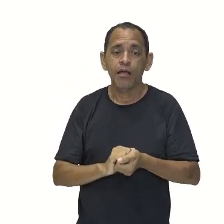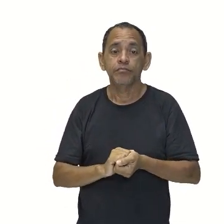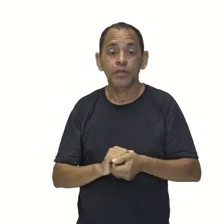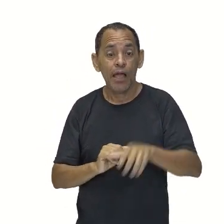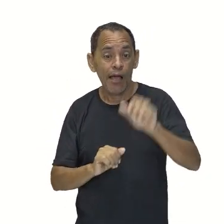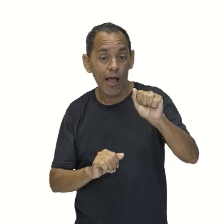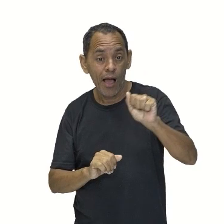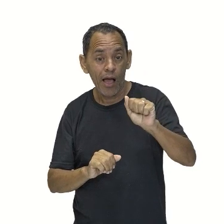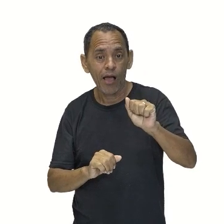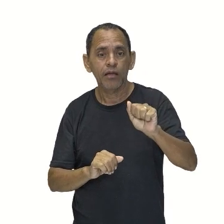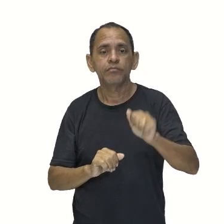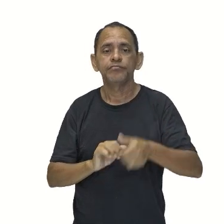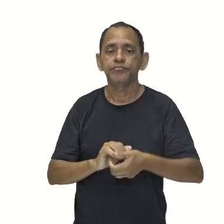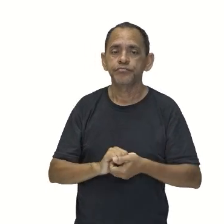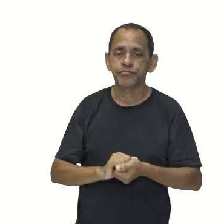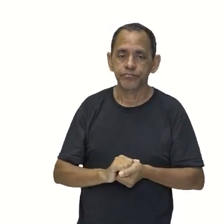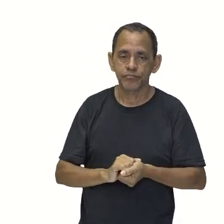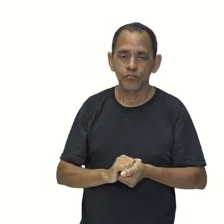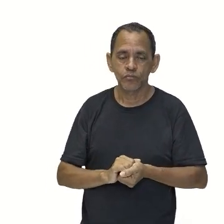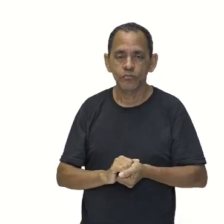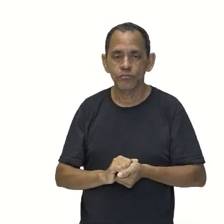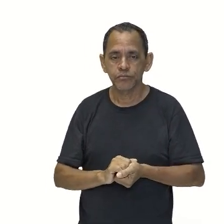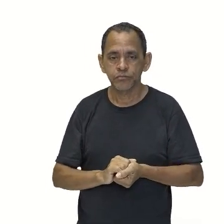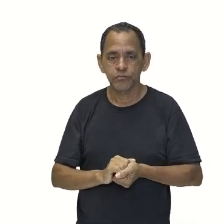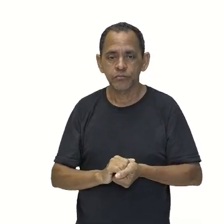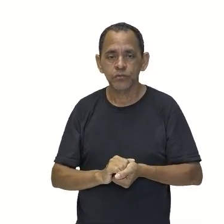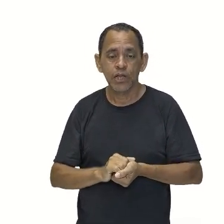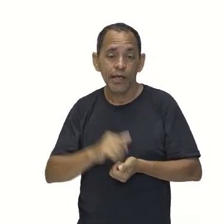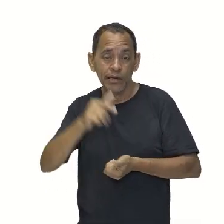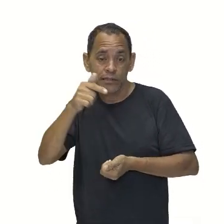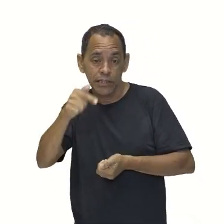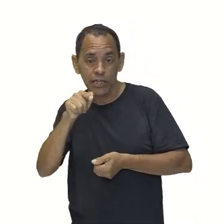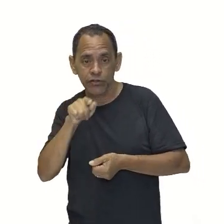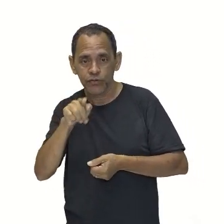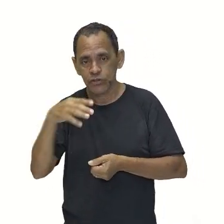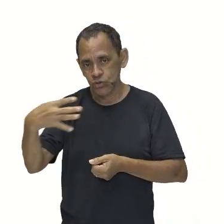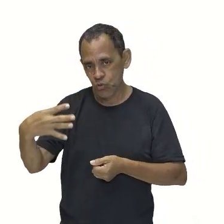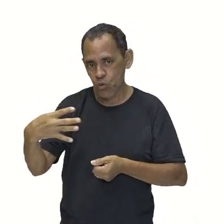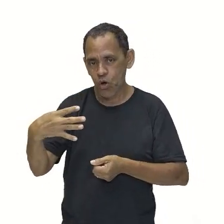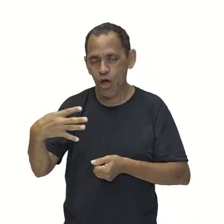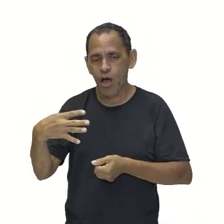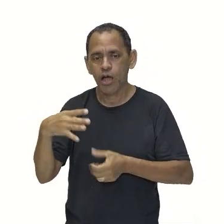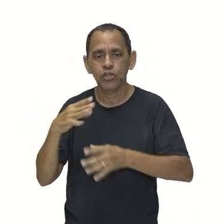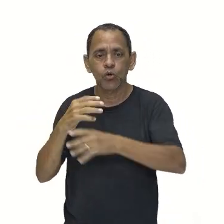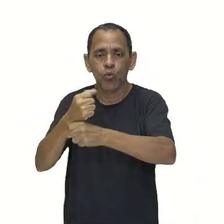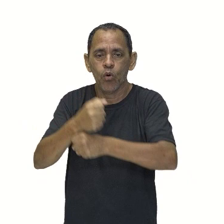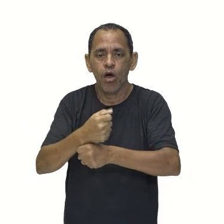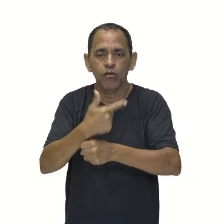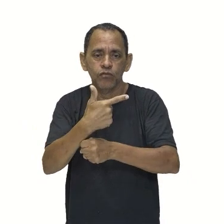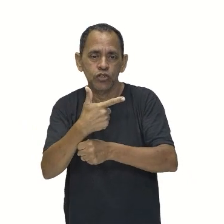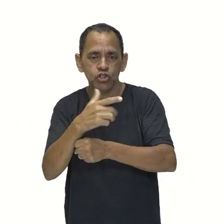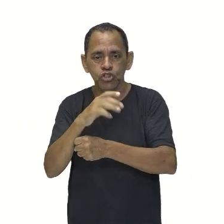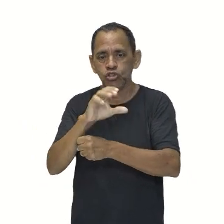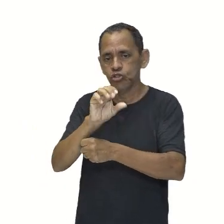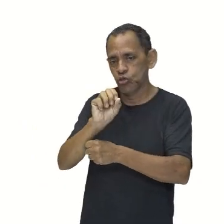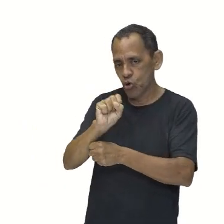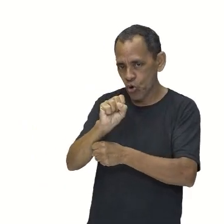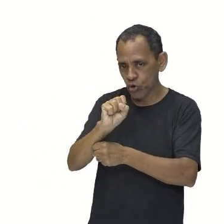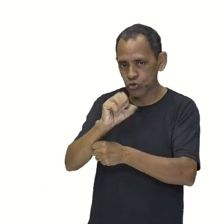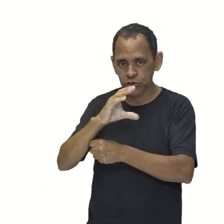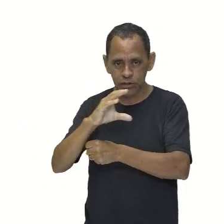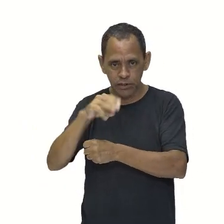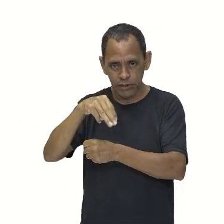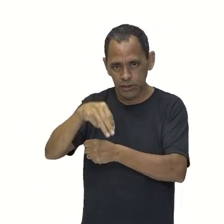7 vezes 4. Ora, 7 vezes 4 vai nos dar 28. O quê? Centímetros